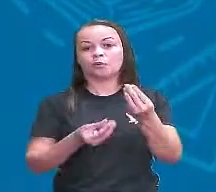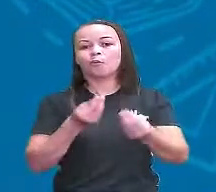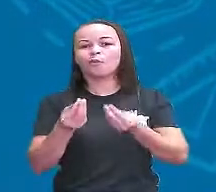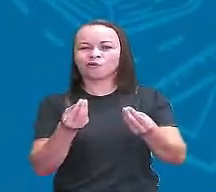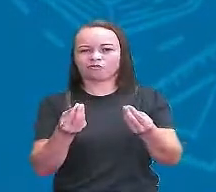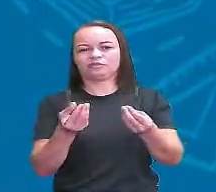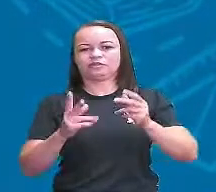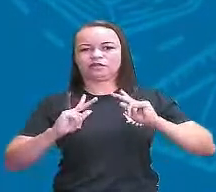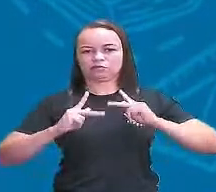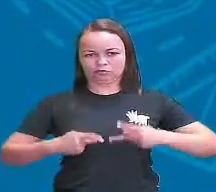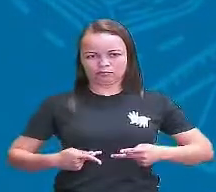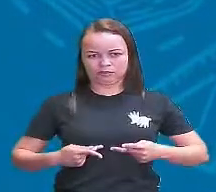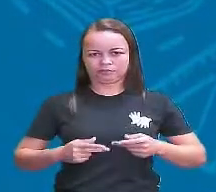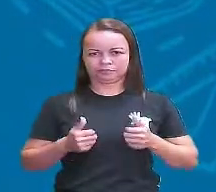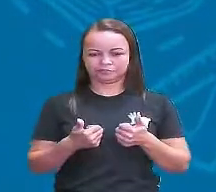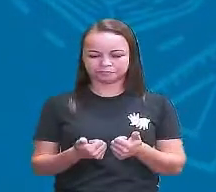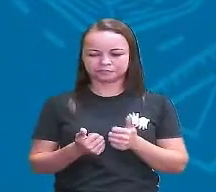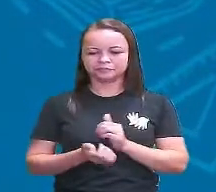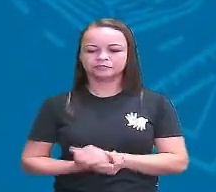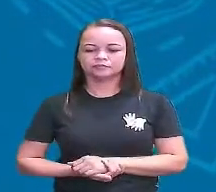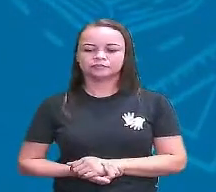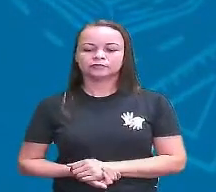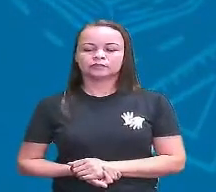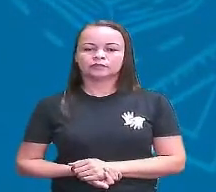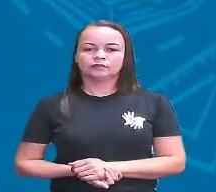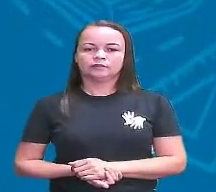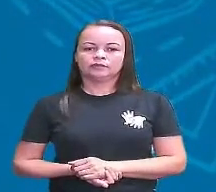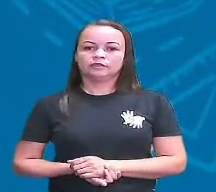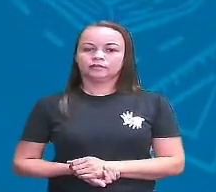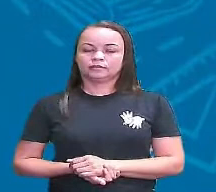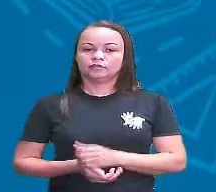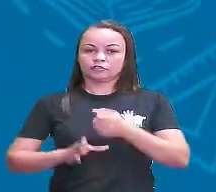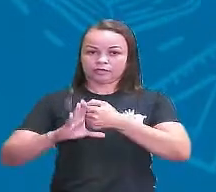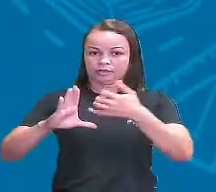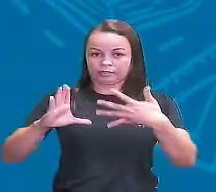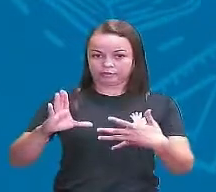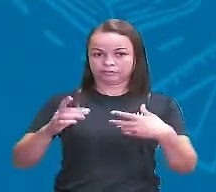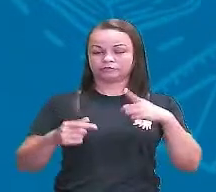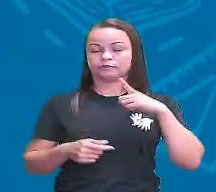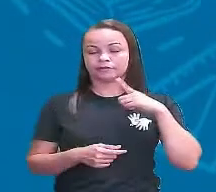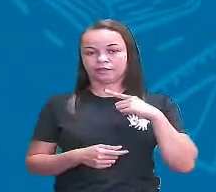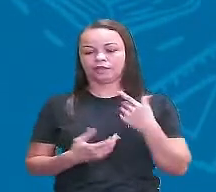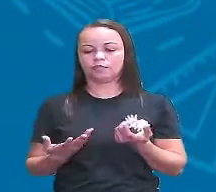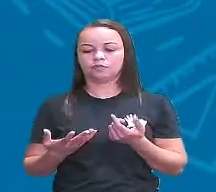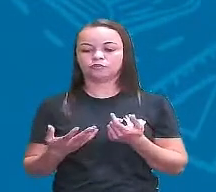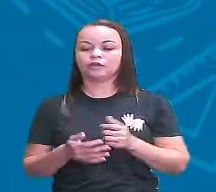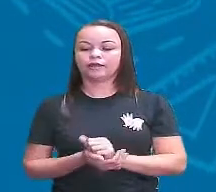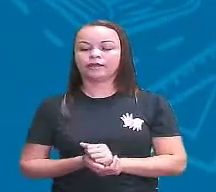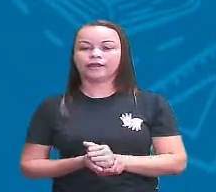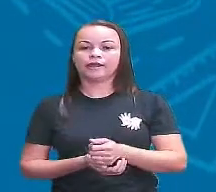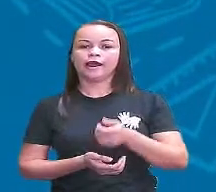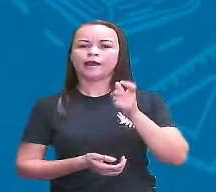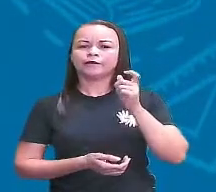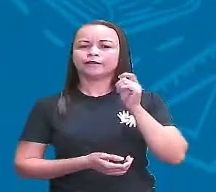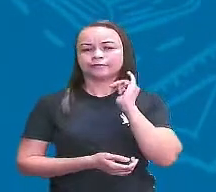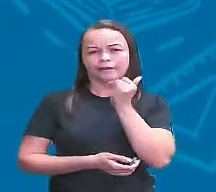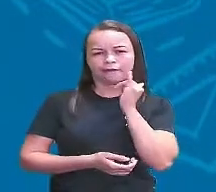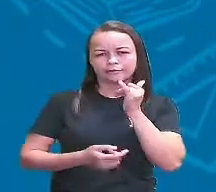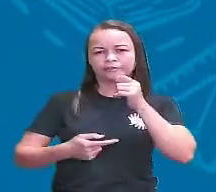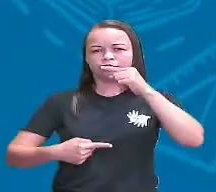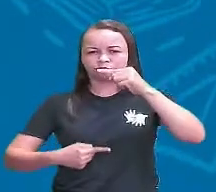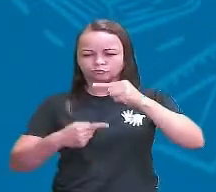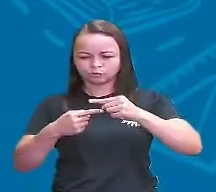humanos, tá bom? Então vejam só, nas características temos narrativas curtas, tá? Textos